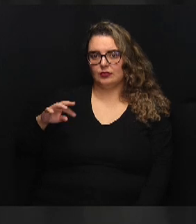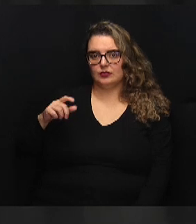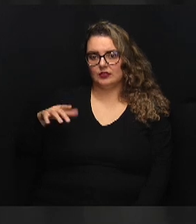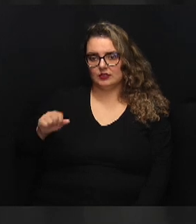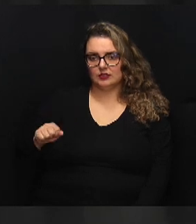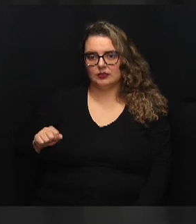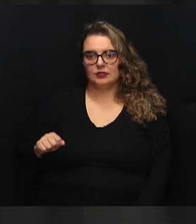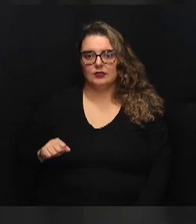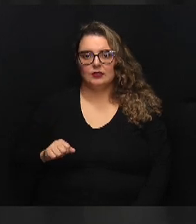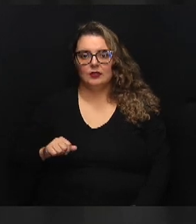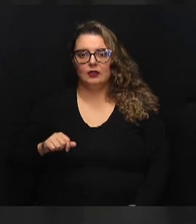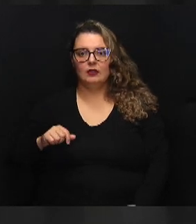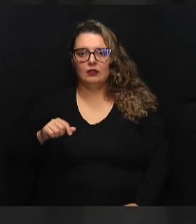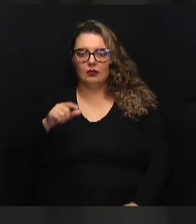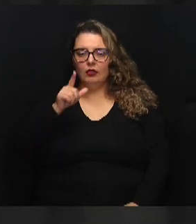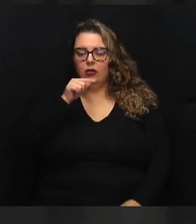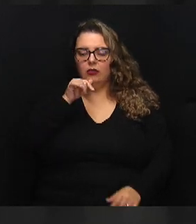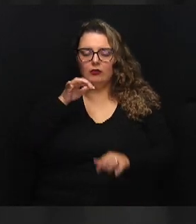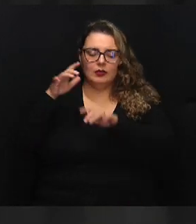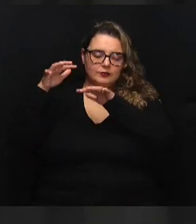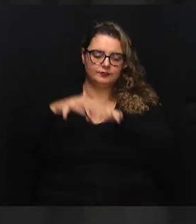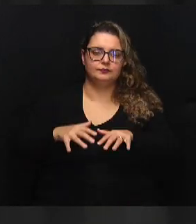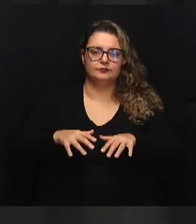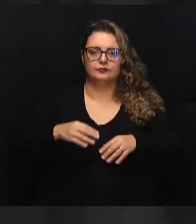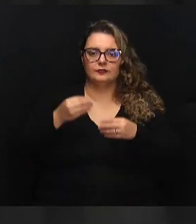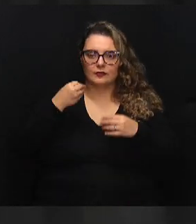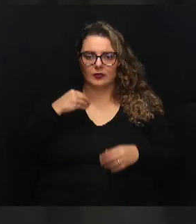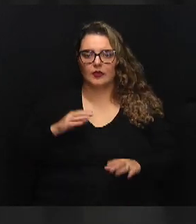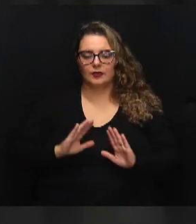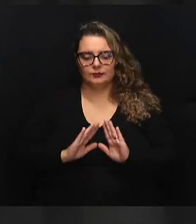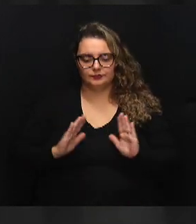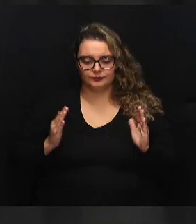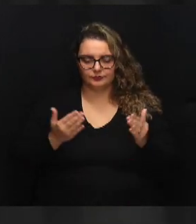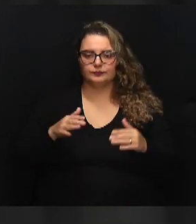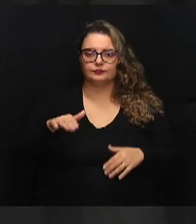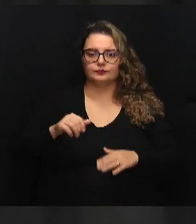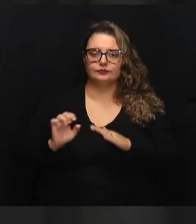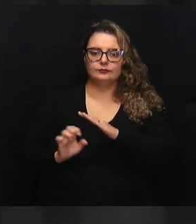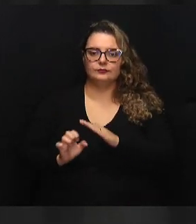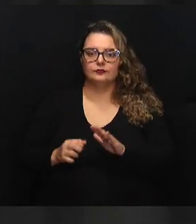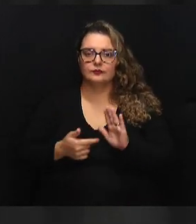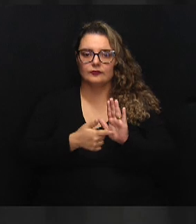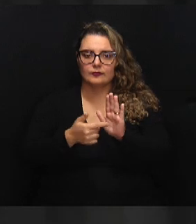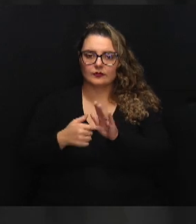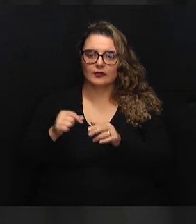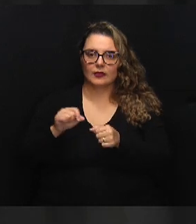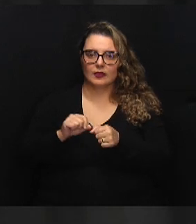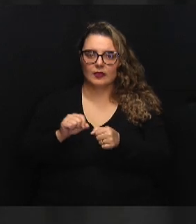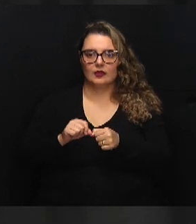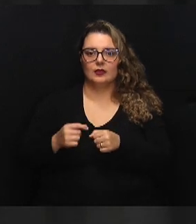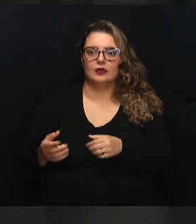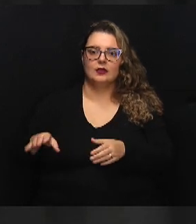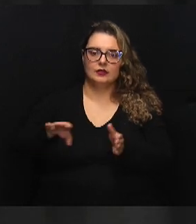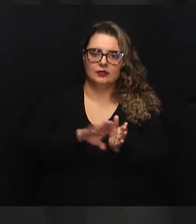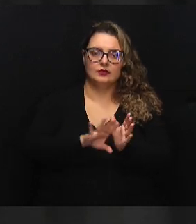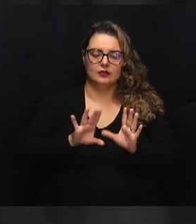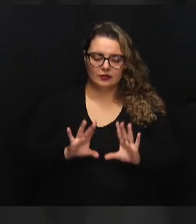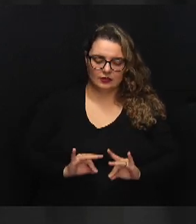a água não vir tão forte, fez a muretinha de contenção, chamamos a empresa, mostramos o que nós fizemos, aí eles vieram e